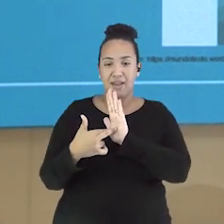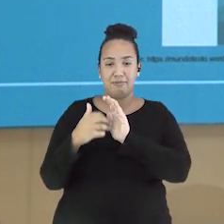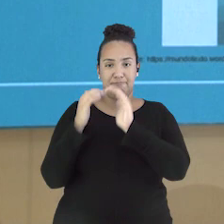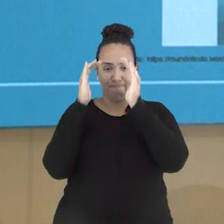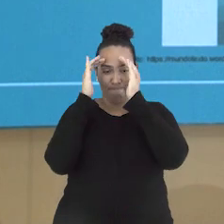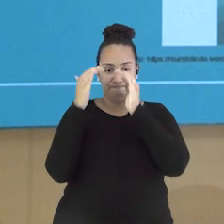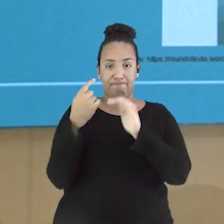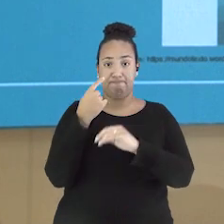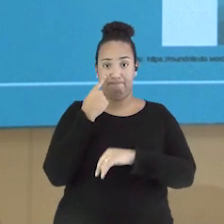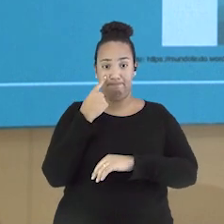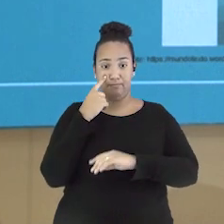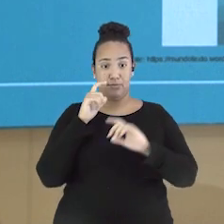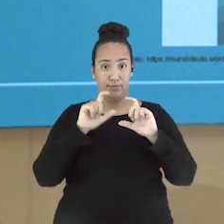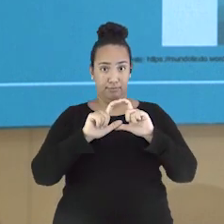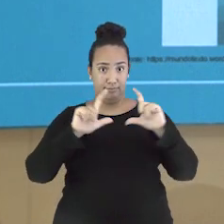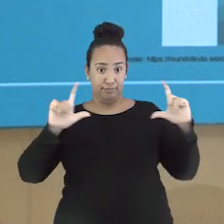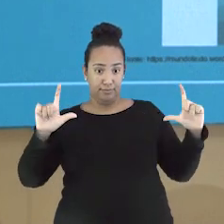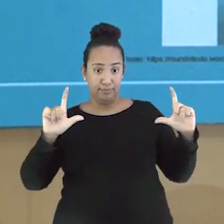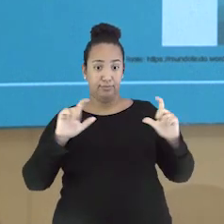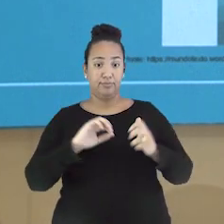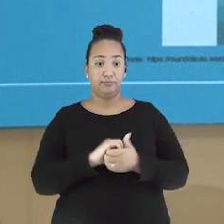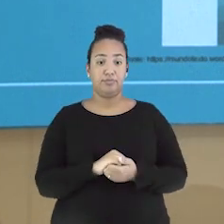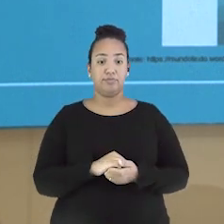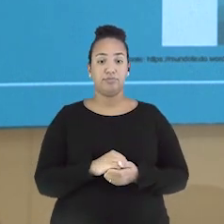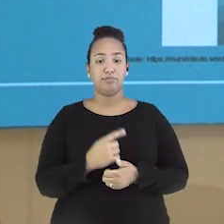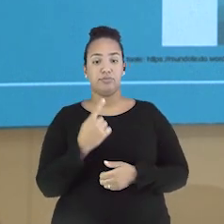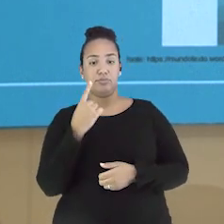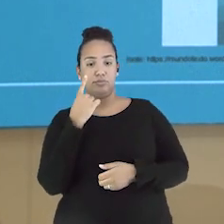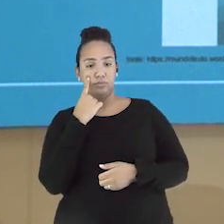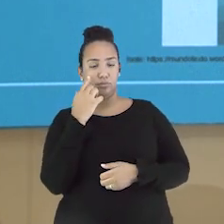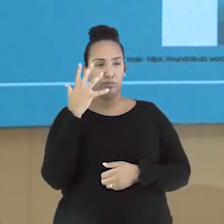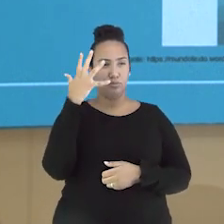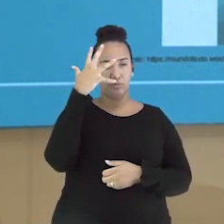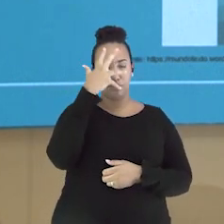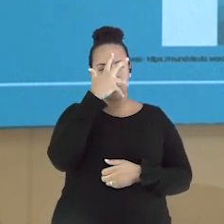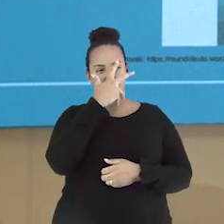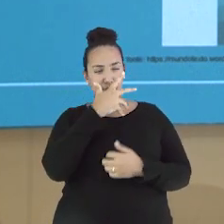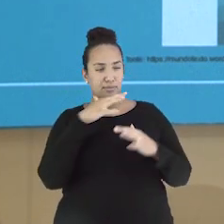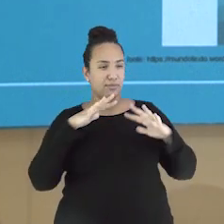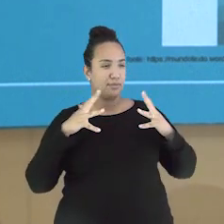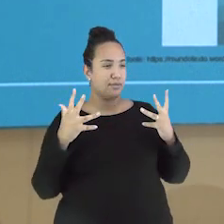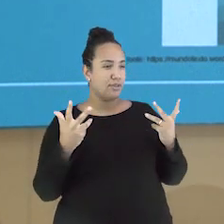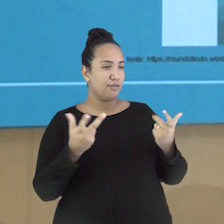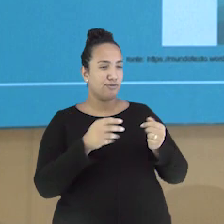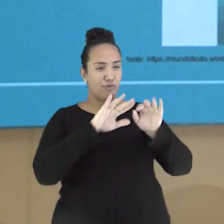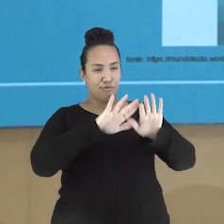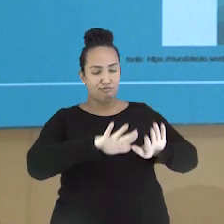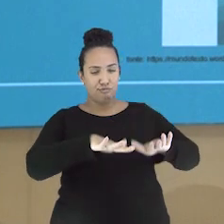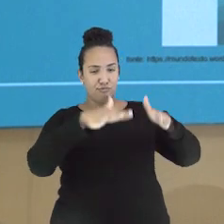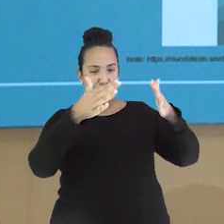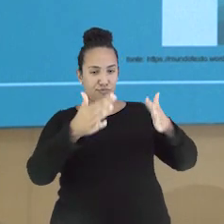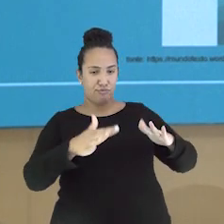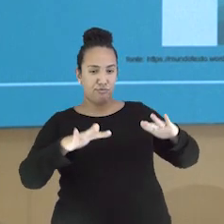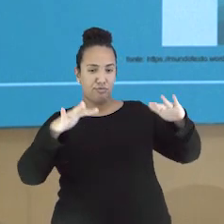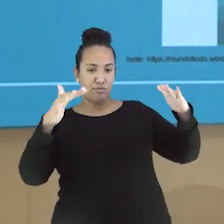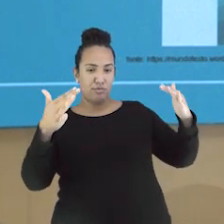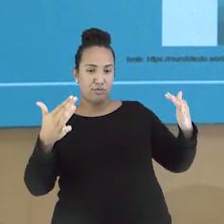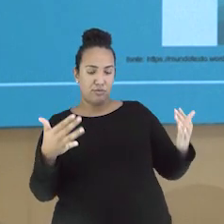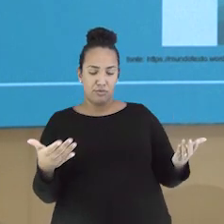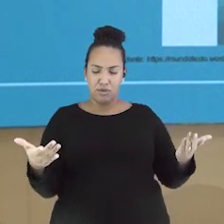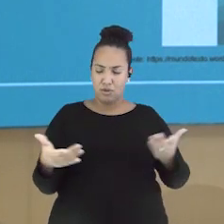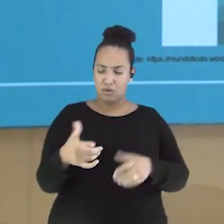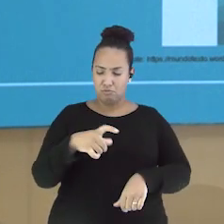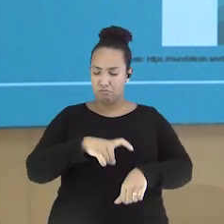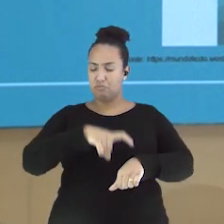língua. Olha esse quadrinho, por exemplo. Veja que belos movimentos elípticos fazem essas ondas, meu caro amigo. Pegá-las-emos